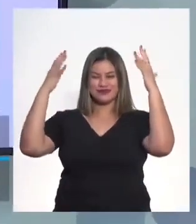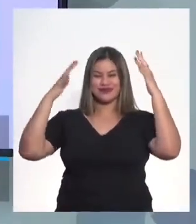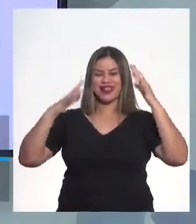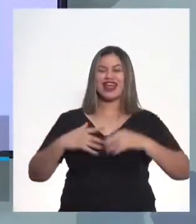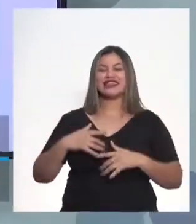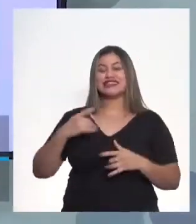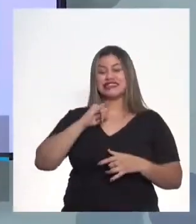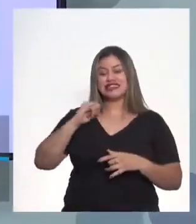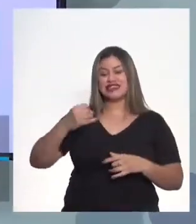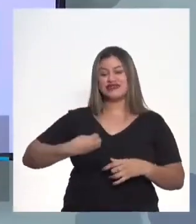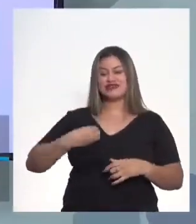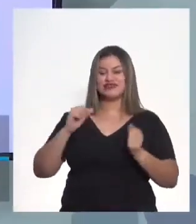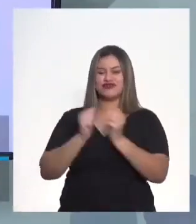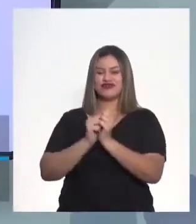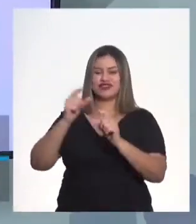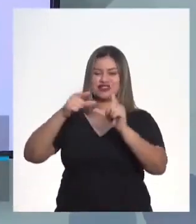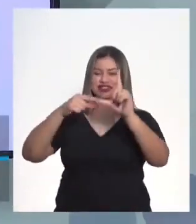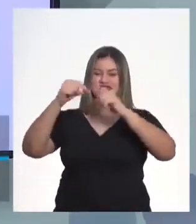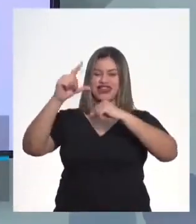por lava na sua festa aí porque você merece